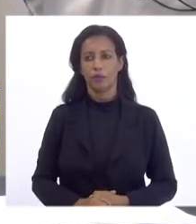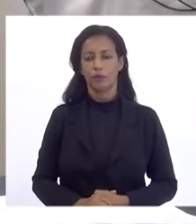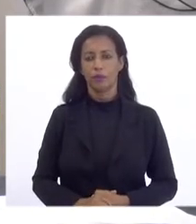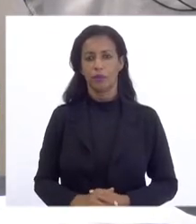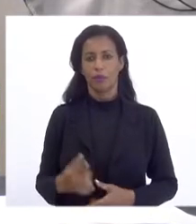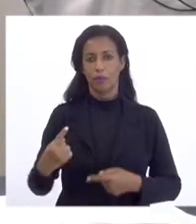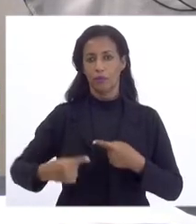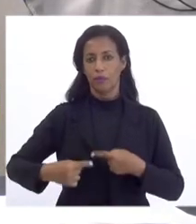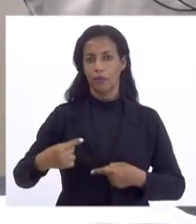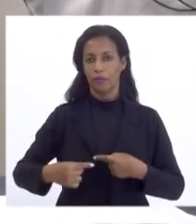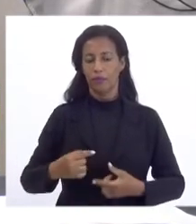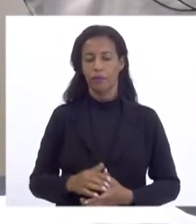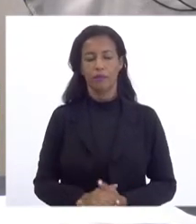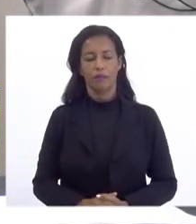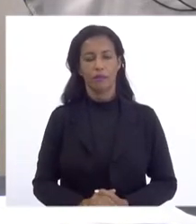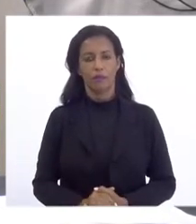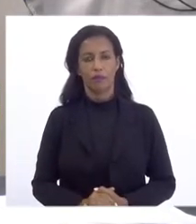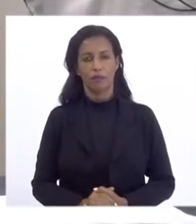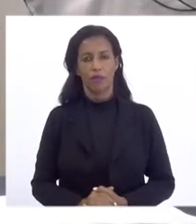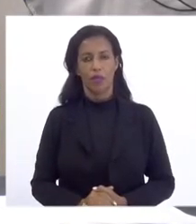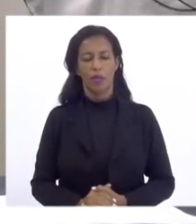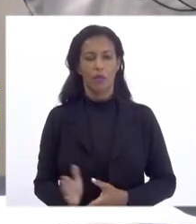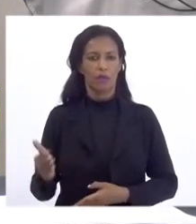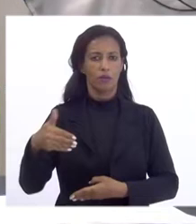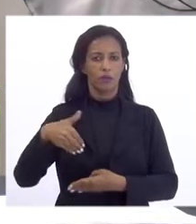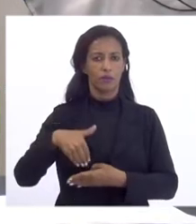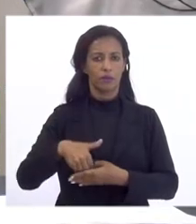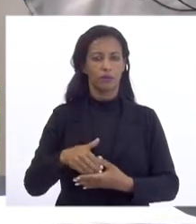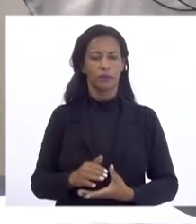Em discussão, em votação,